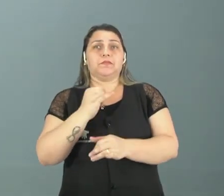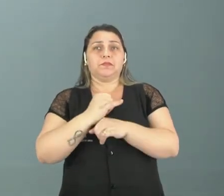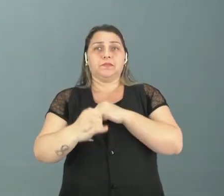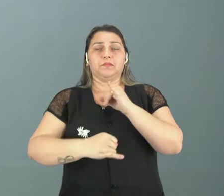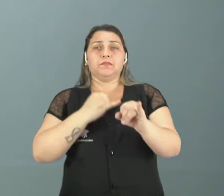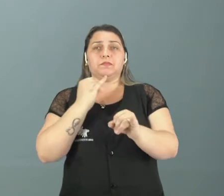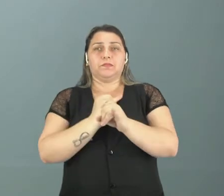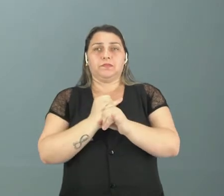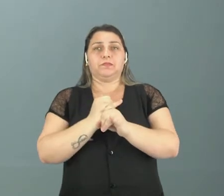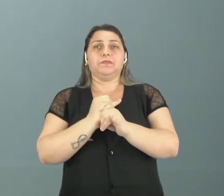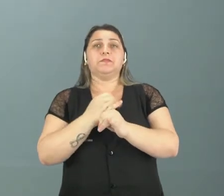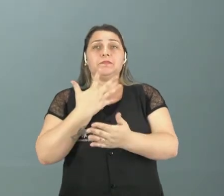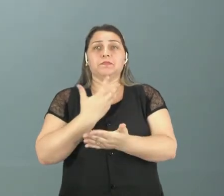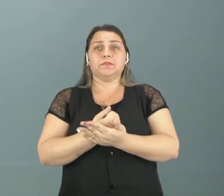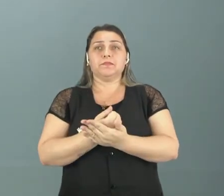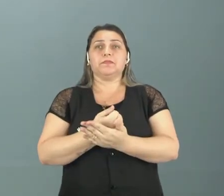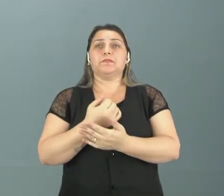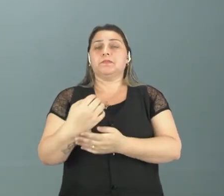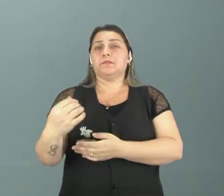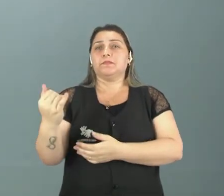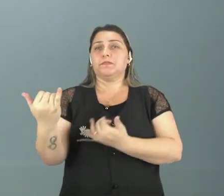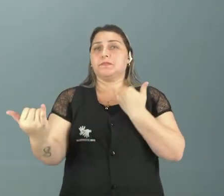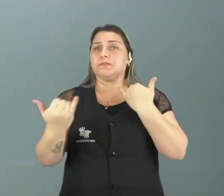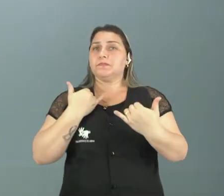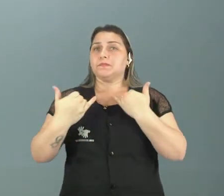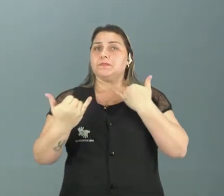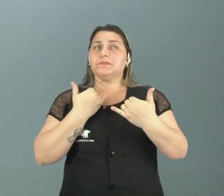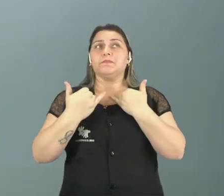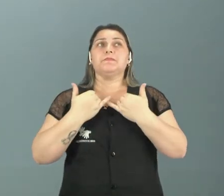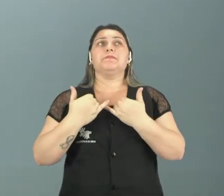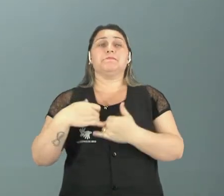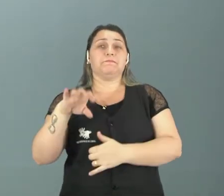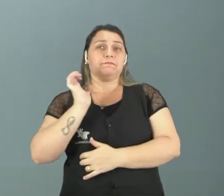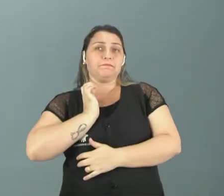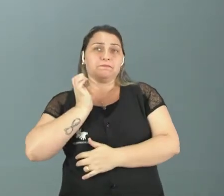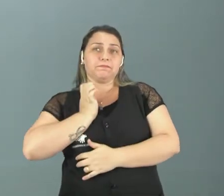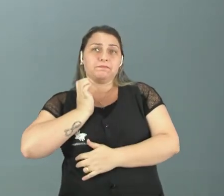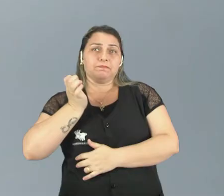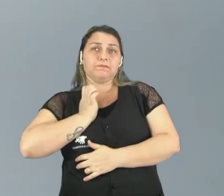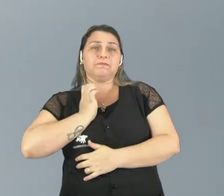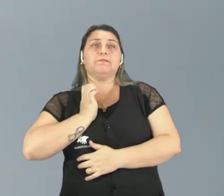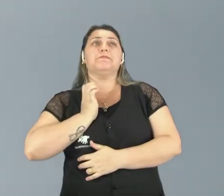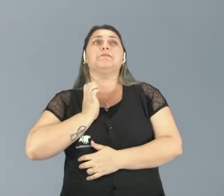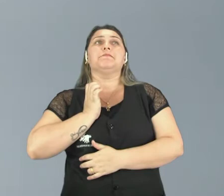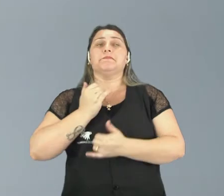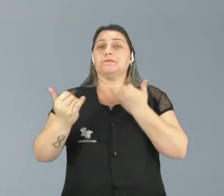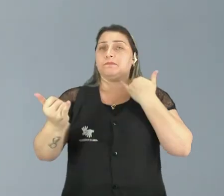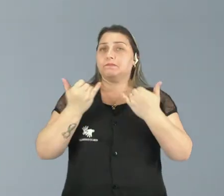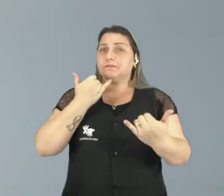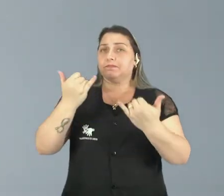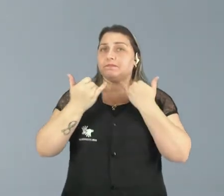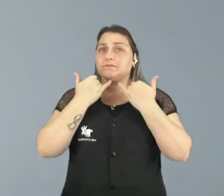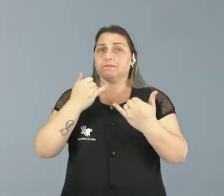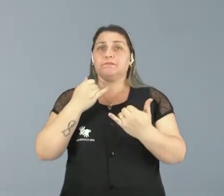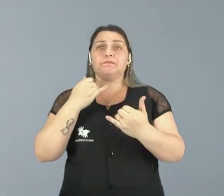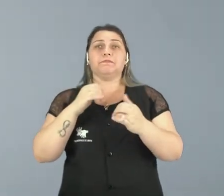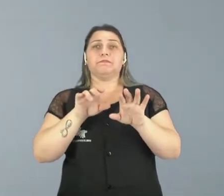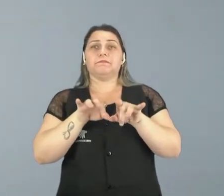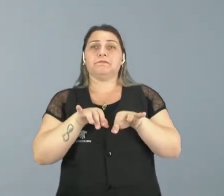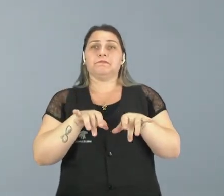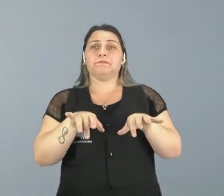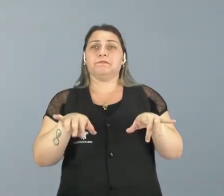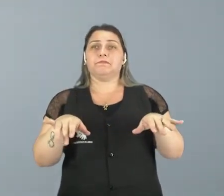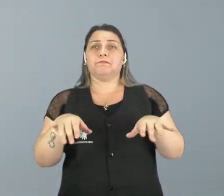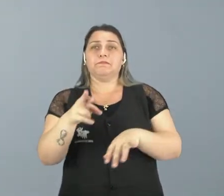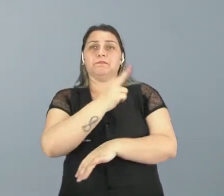essas informações. E na internet é um campo muito rico nesses tipos de notícias, que a gente põe lá a informação, por exemplo,